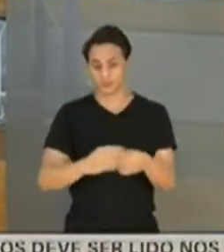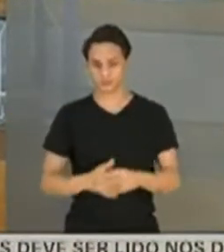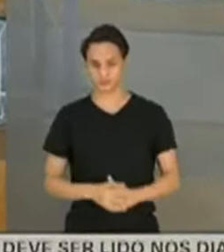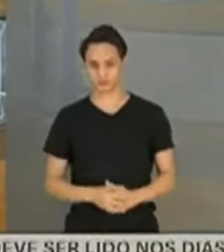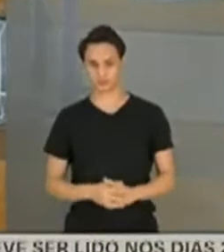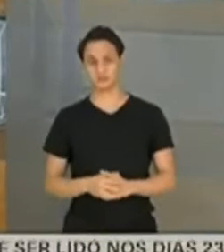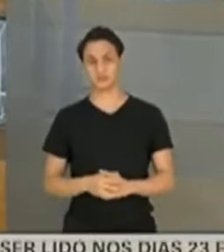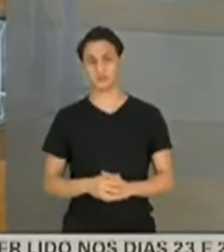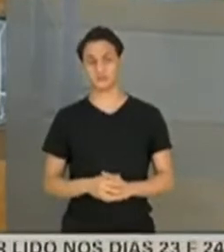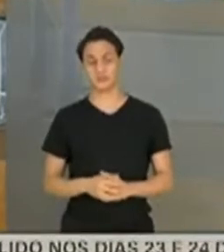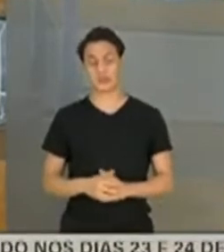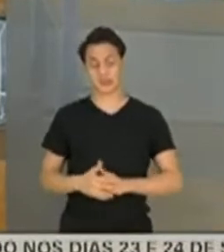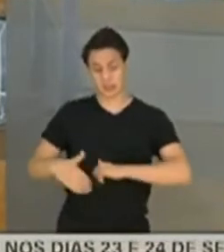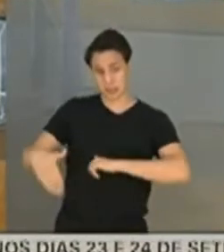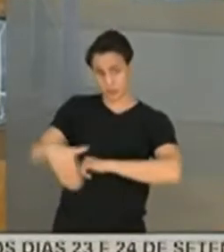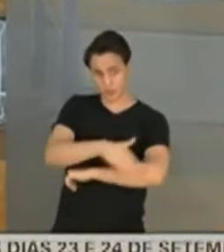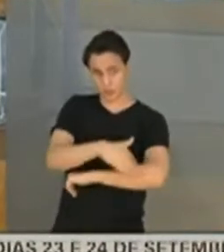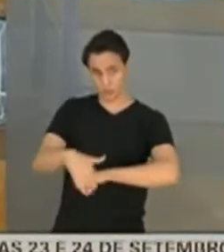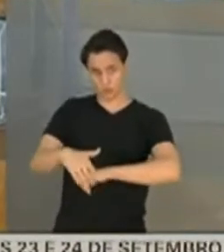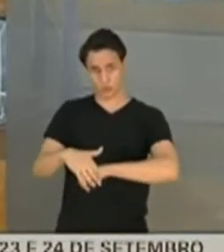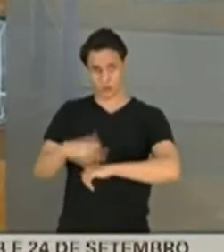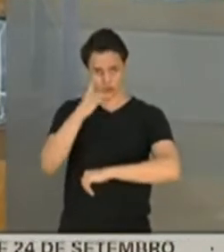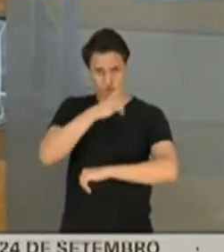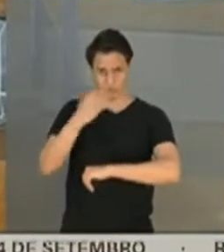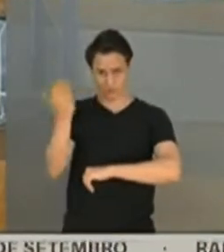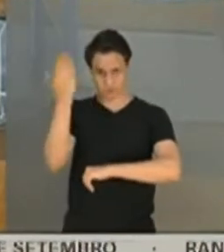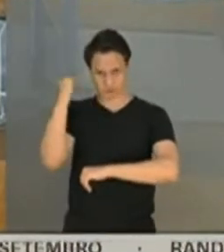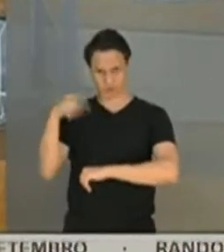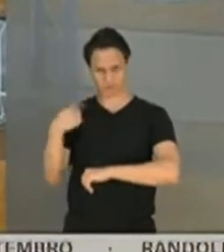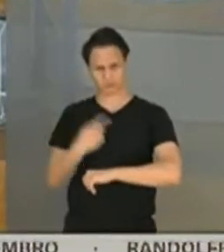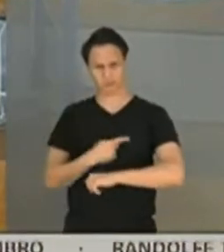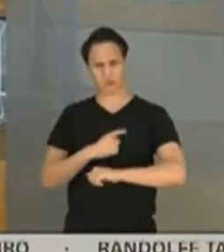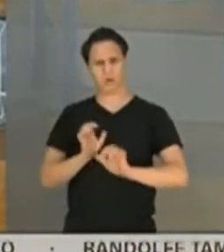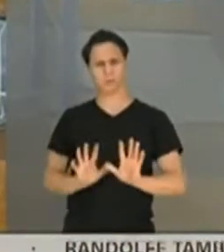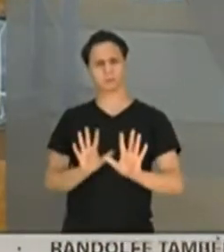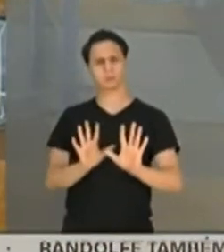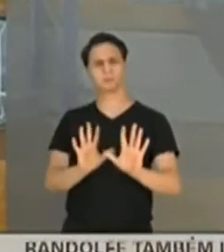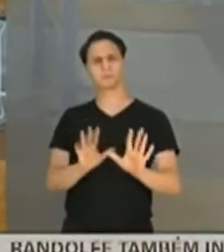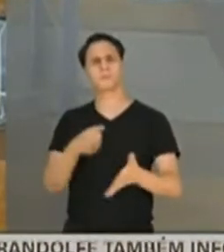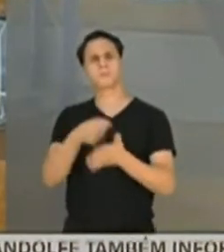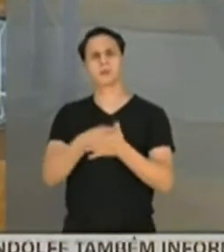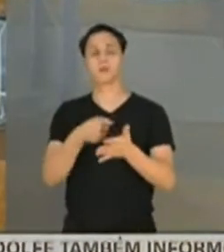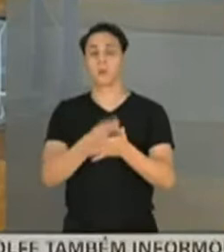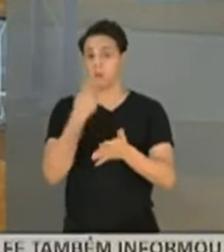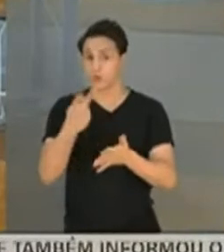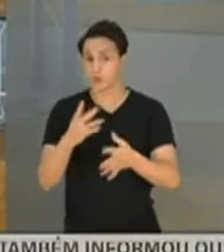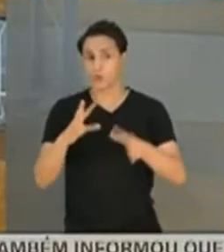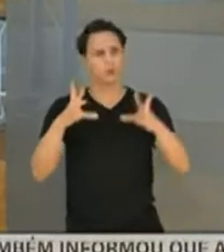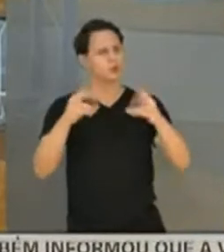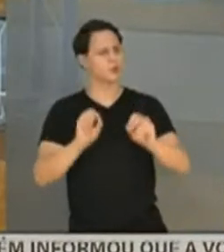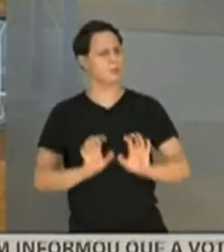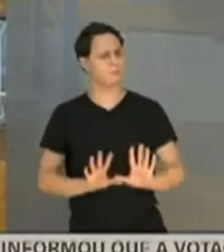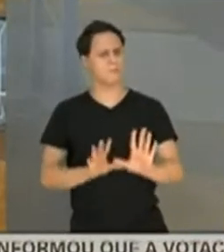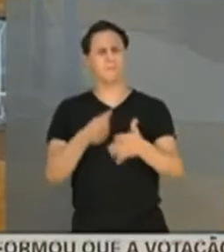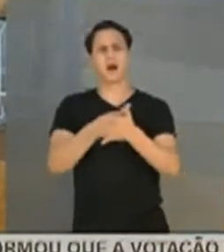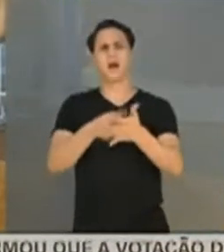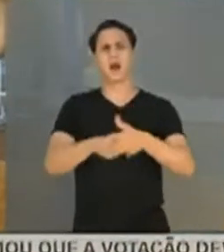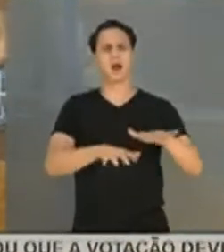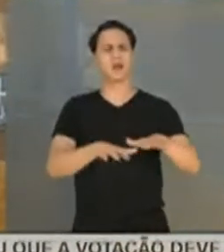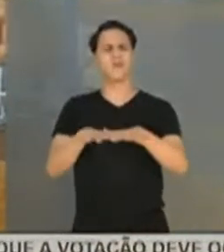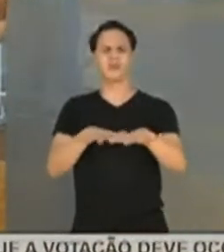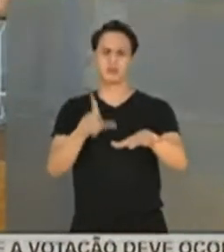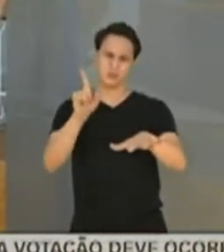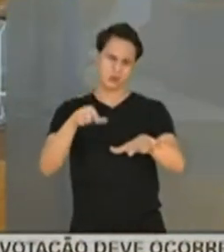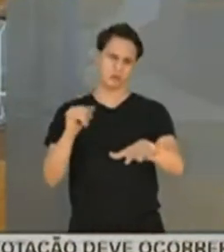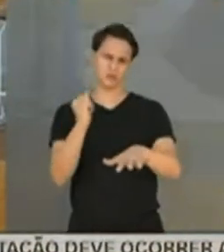ruas, nessa manifestação, e eu quero deixar muito claro, senhor presidente, que toda manifestação é importante. Manifestação que tem pouca